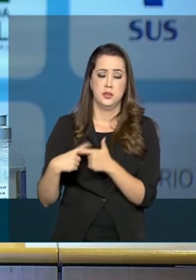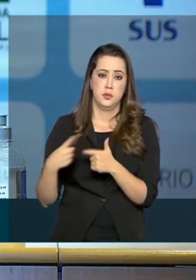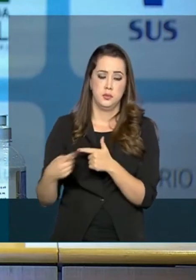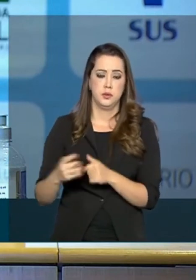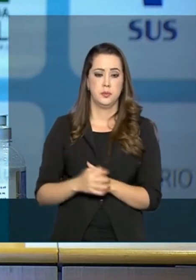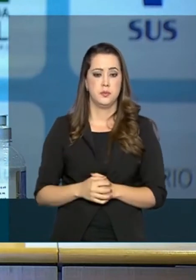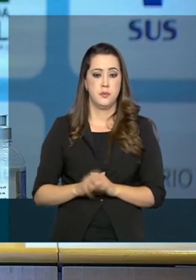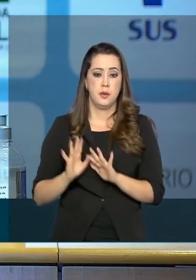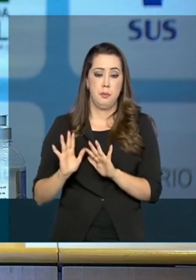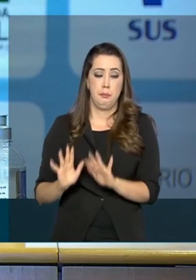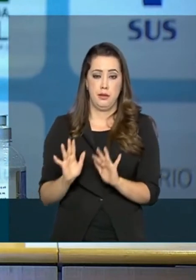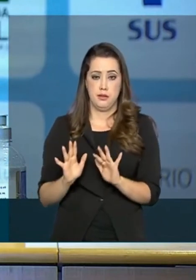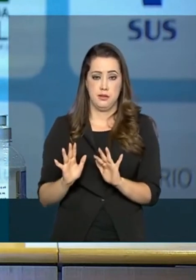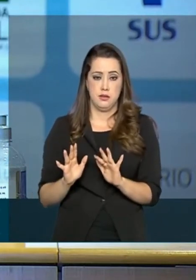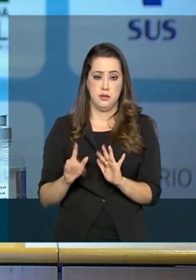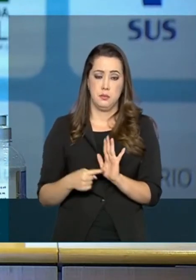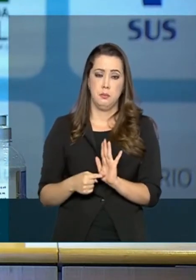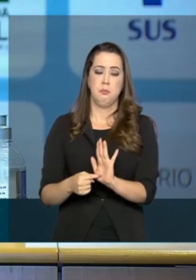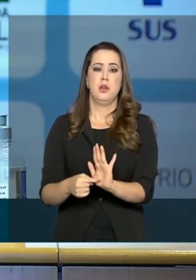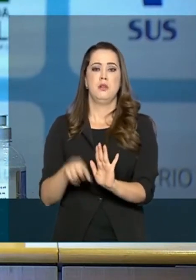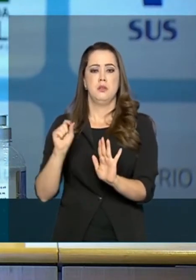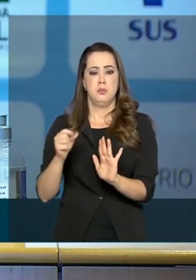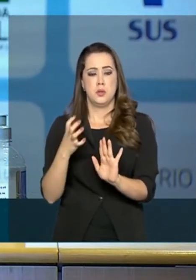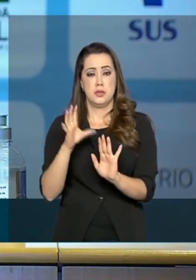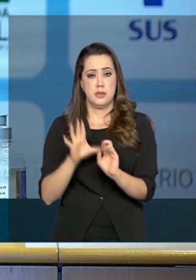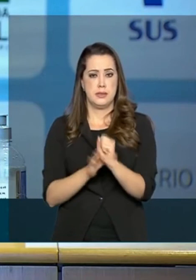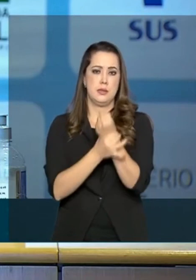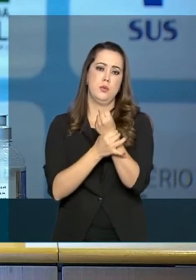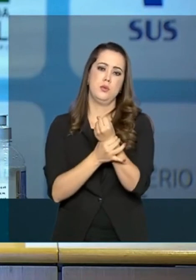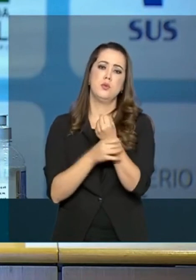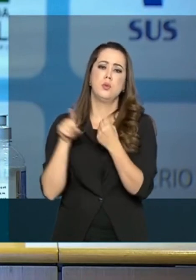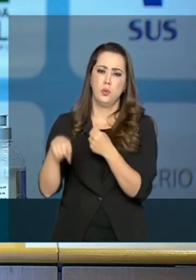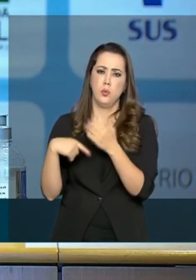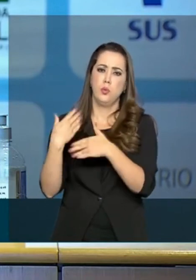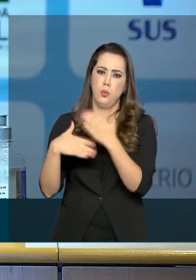intercorrência, mas demonstra a segurança no processo, que é aquilo que é